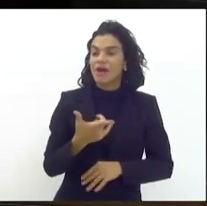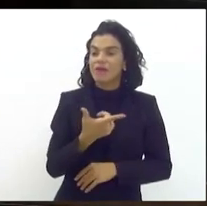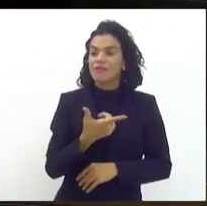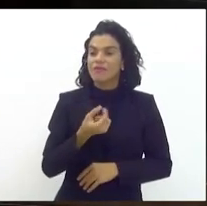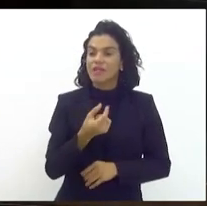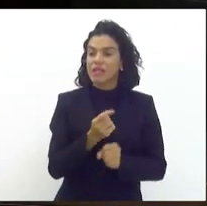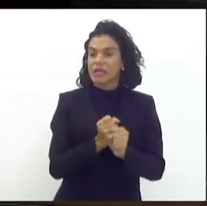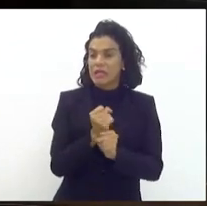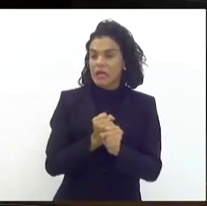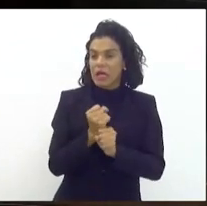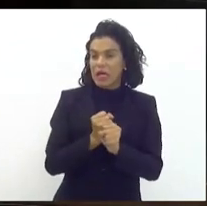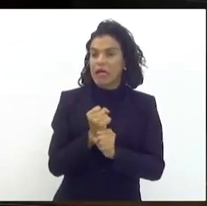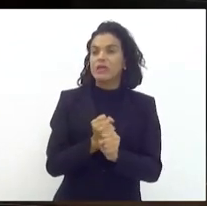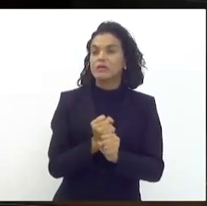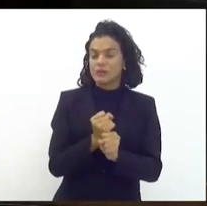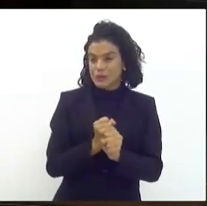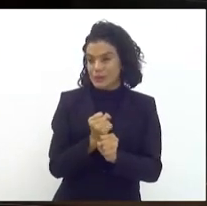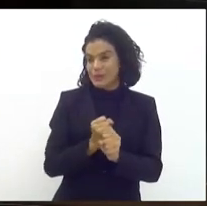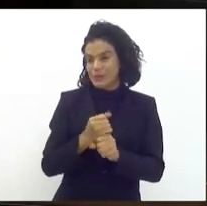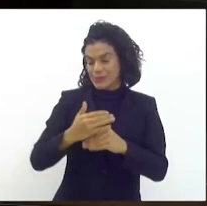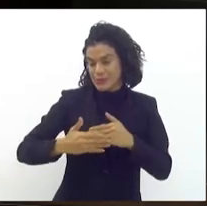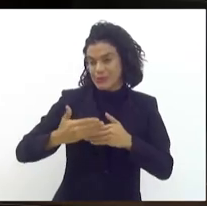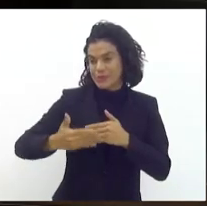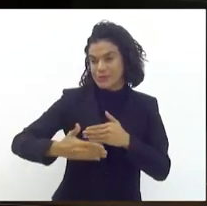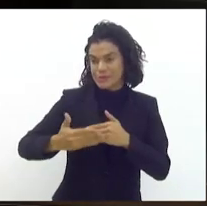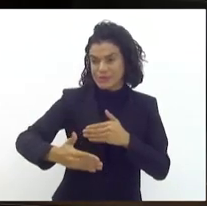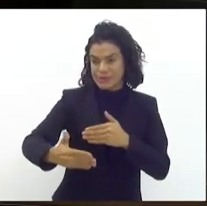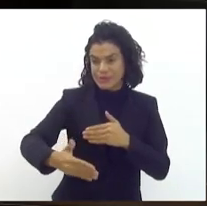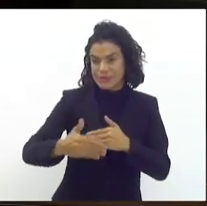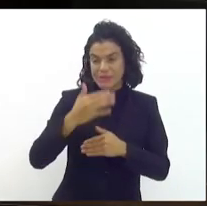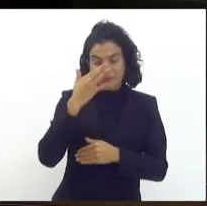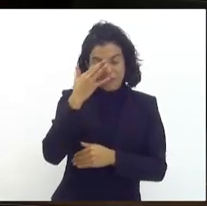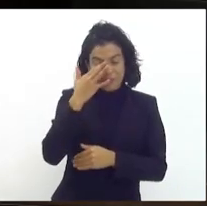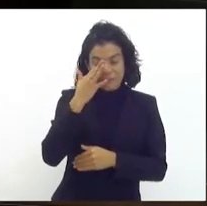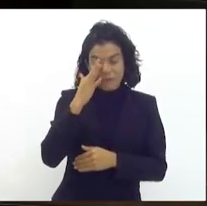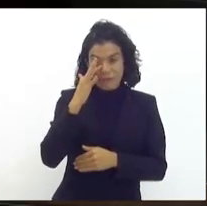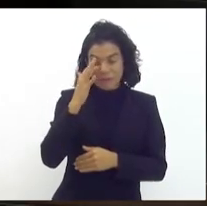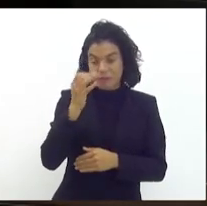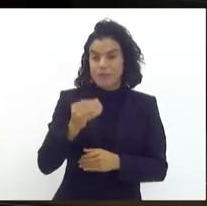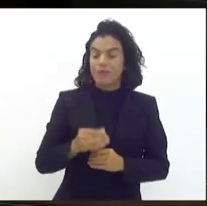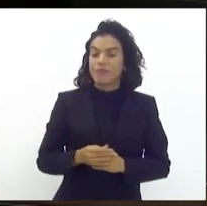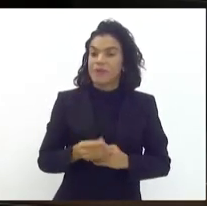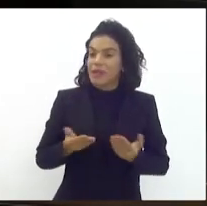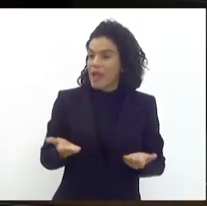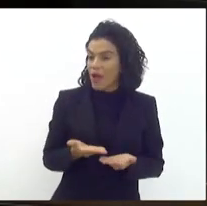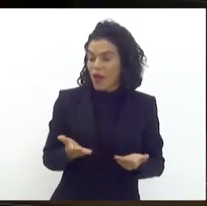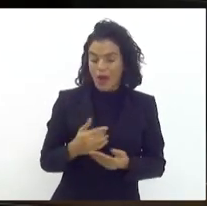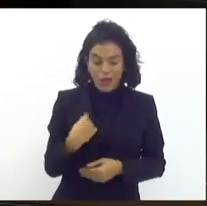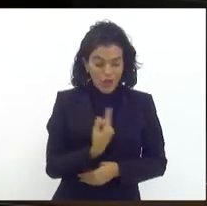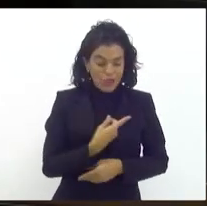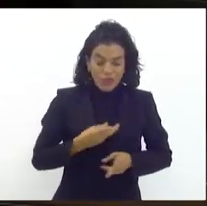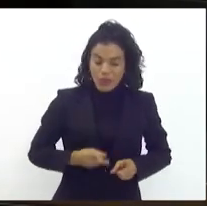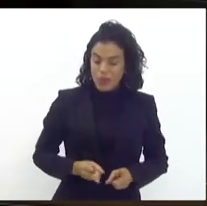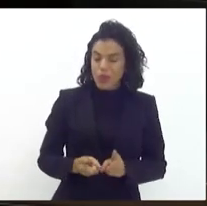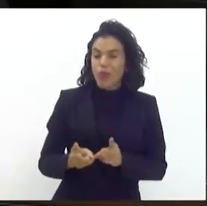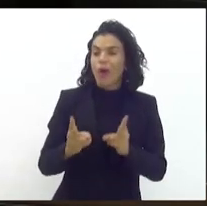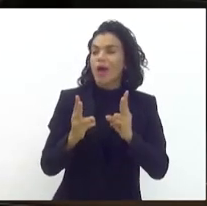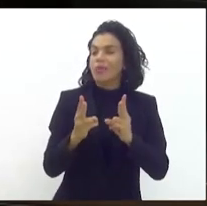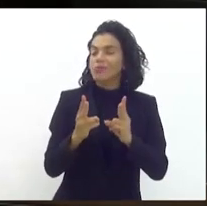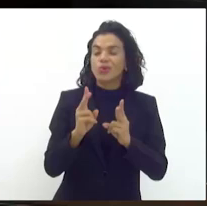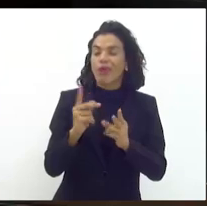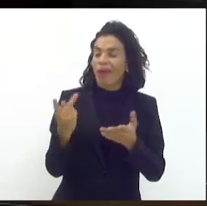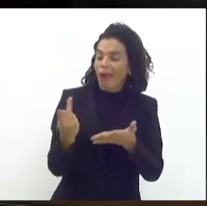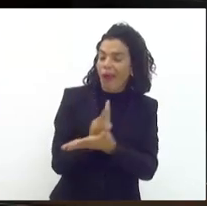anos à frente do que ele do ano pro qual ele fez a projeção e continuamos ainda patinando nas soluções